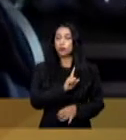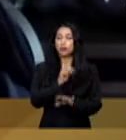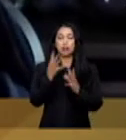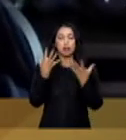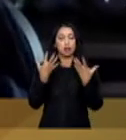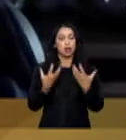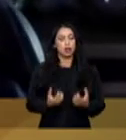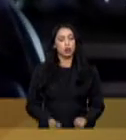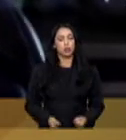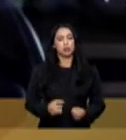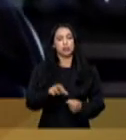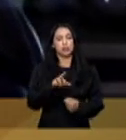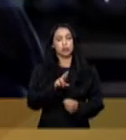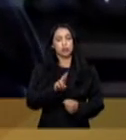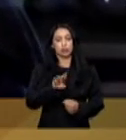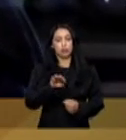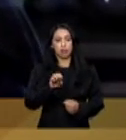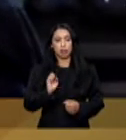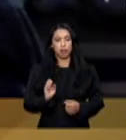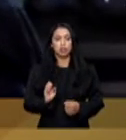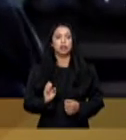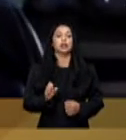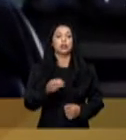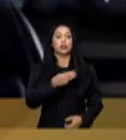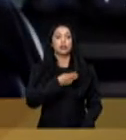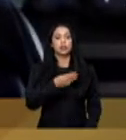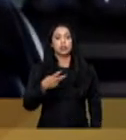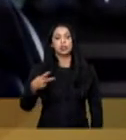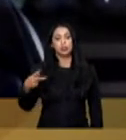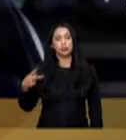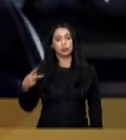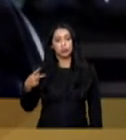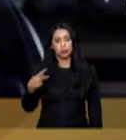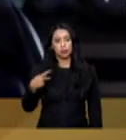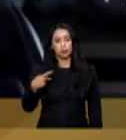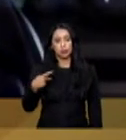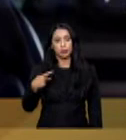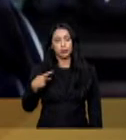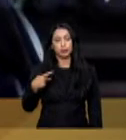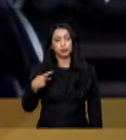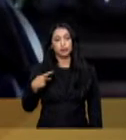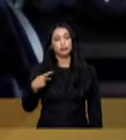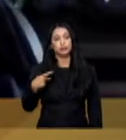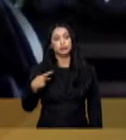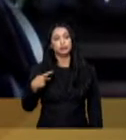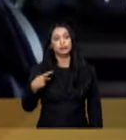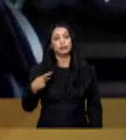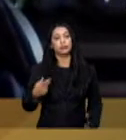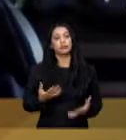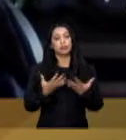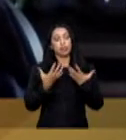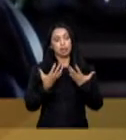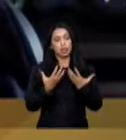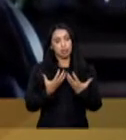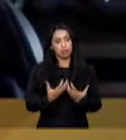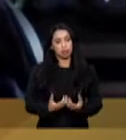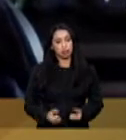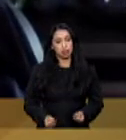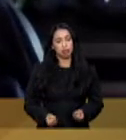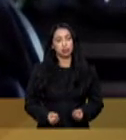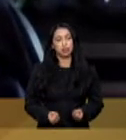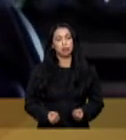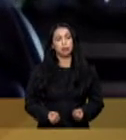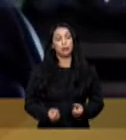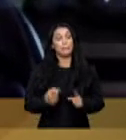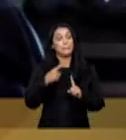desprovendo o recurso do Ministério Público e provendo parcialmente o